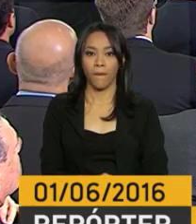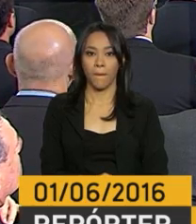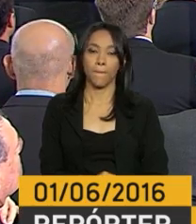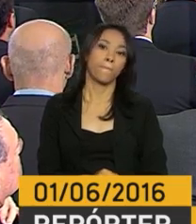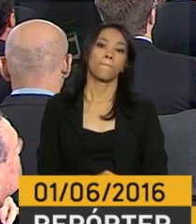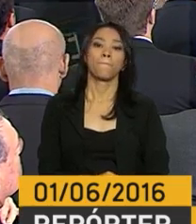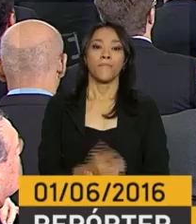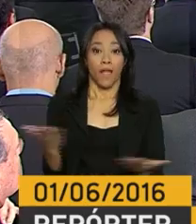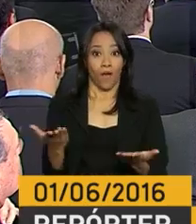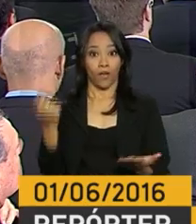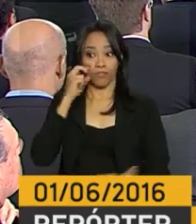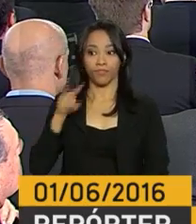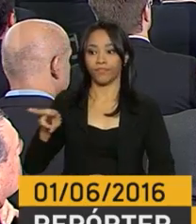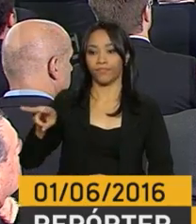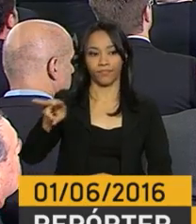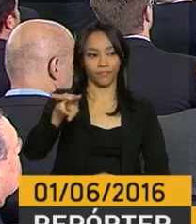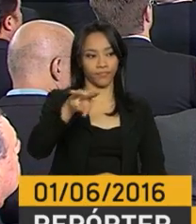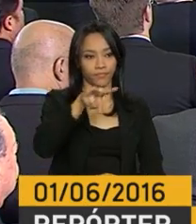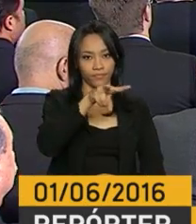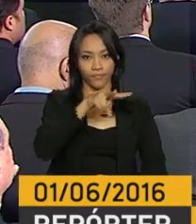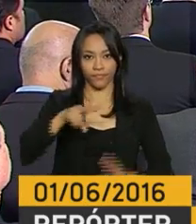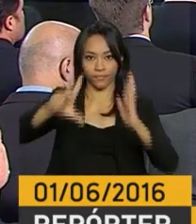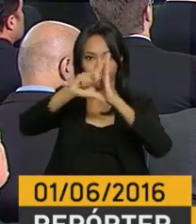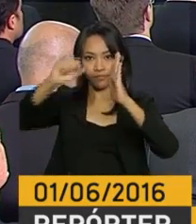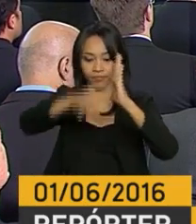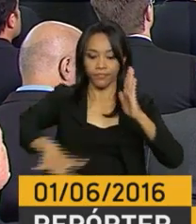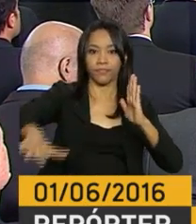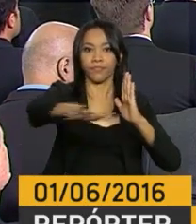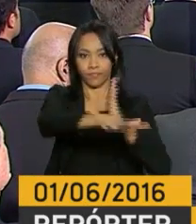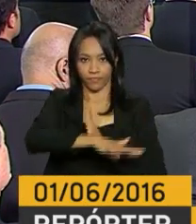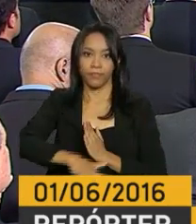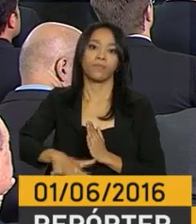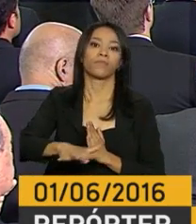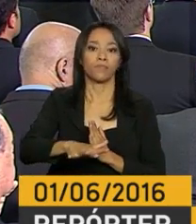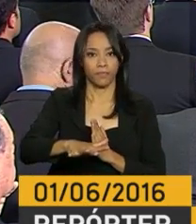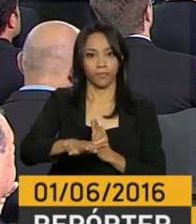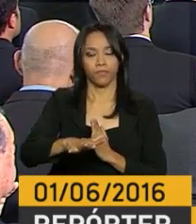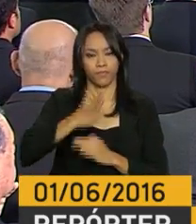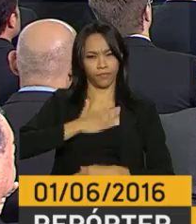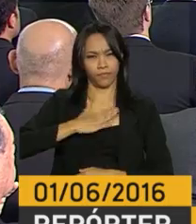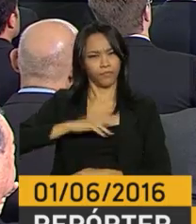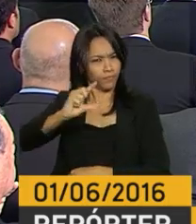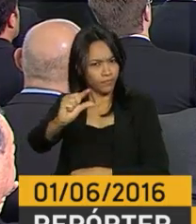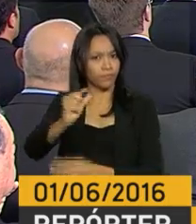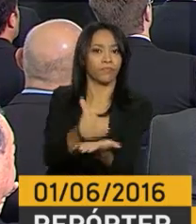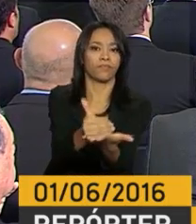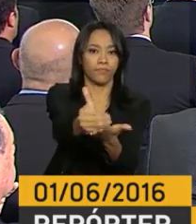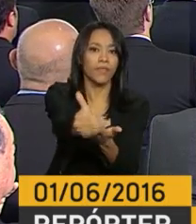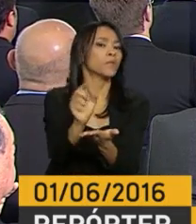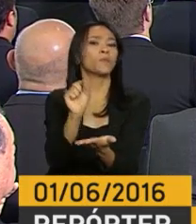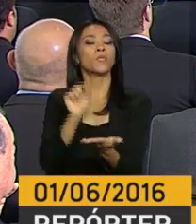nós estamos com imagens ao vivo do Palácio do Planalto Começa dentro de instantes a cerimônia